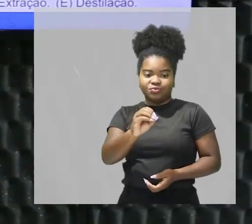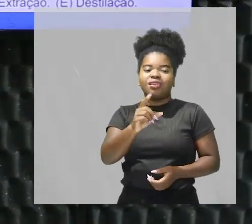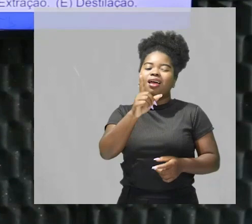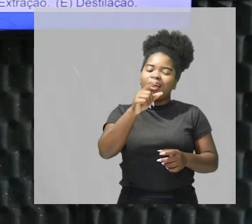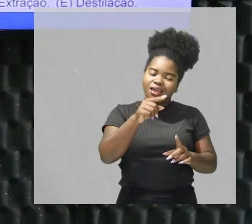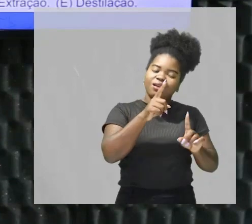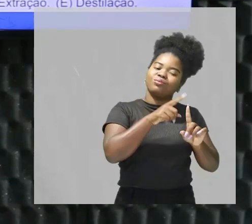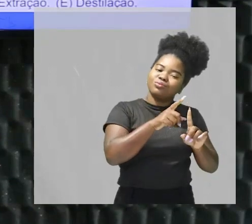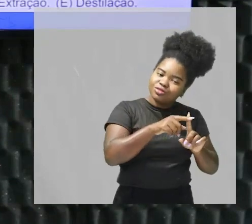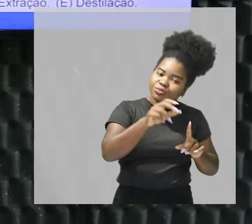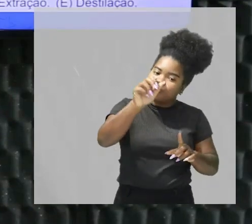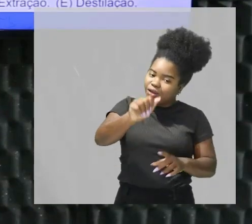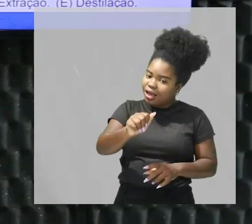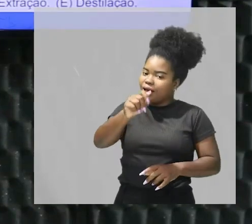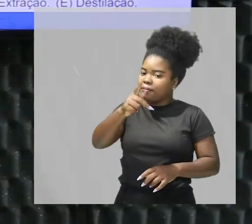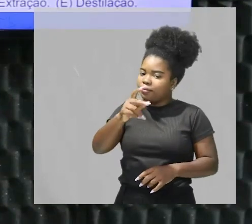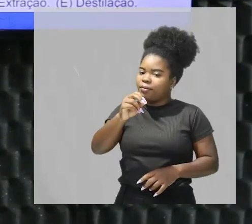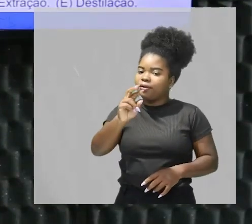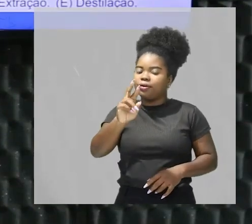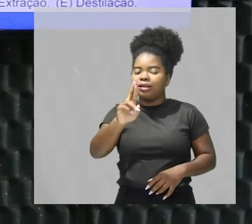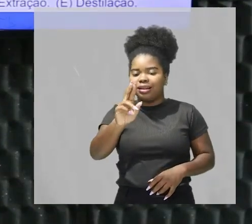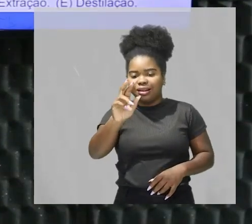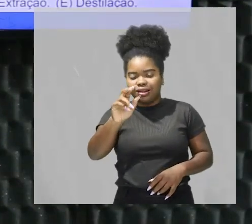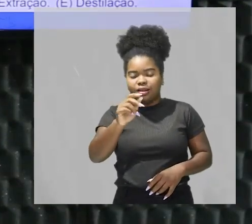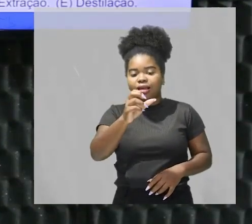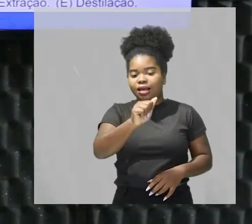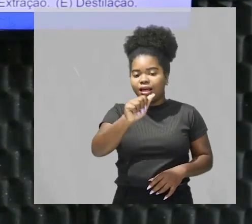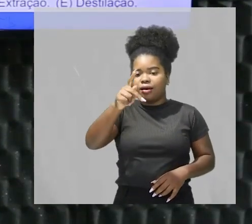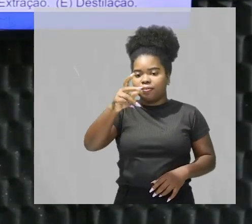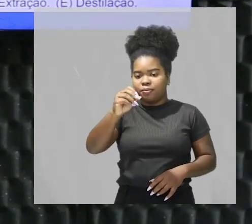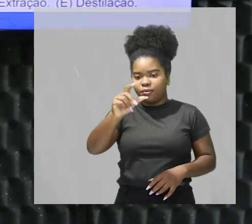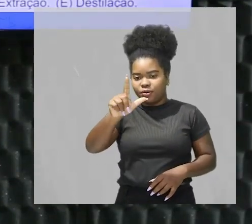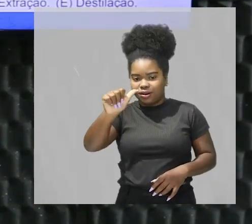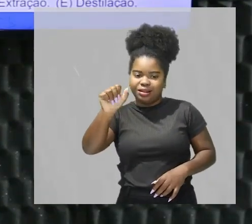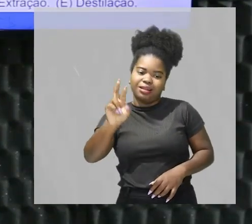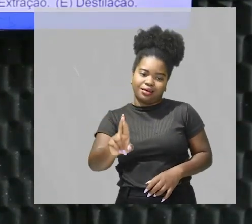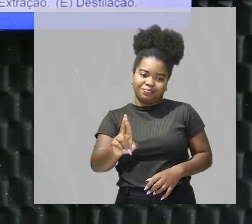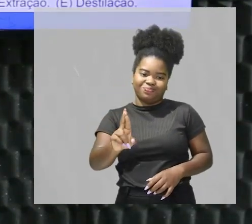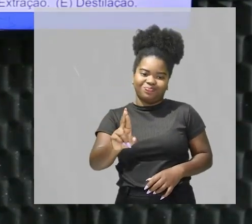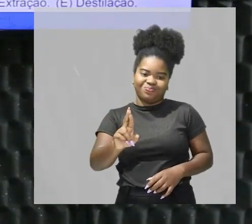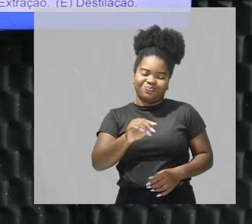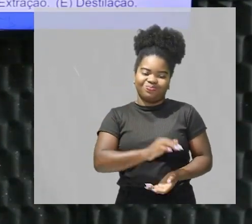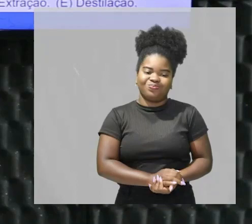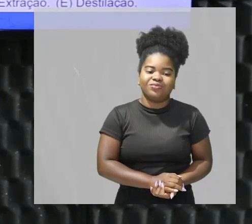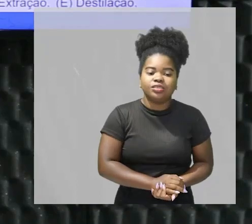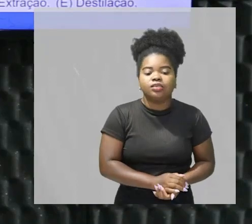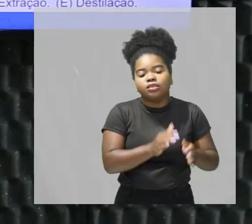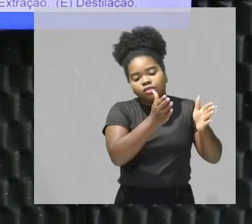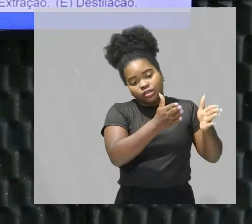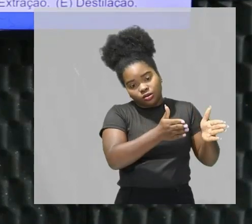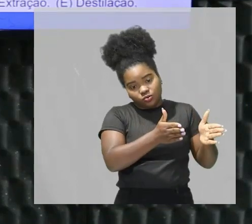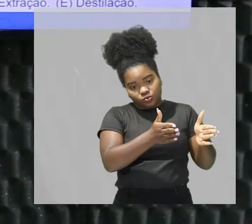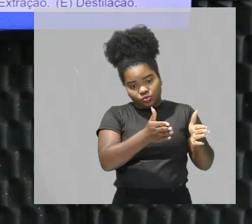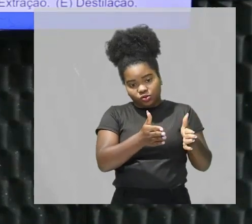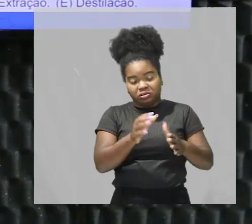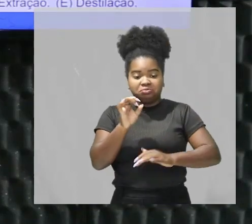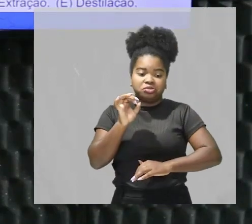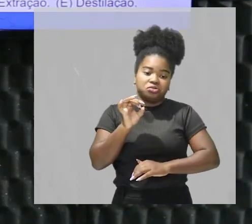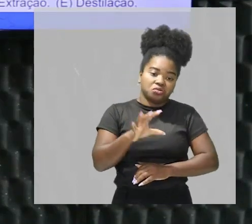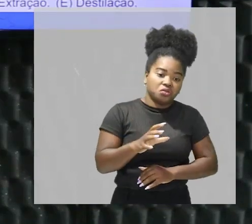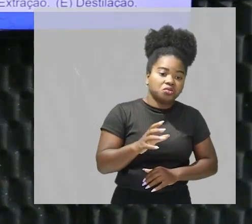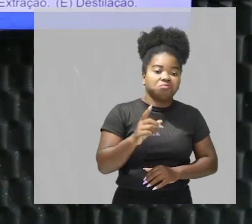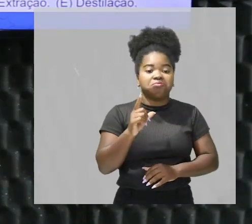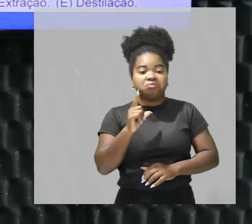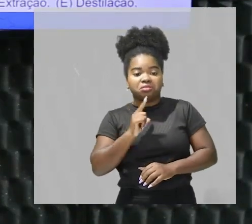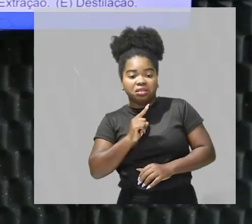Então, o líquido que eu vou utilizar também deve ser apolar. Então, turminha, o processo que leva apenas, que leva em